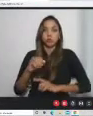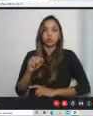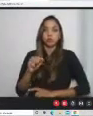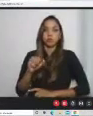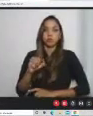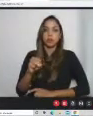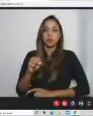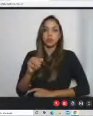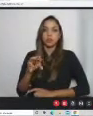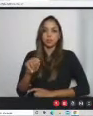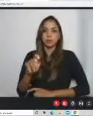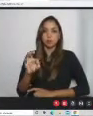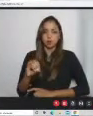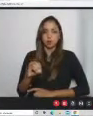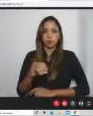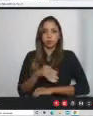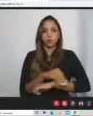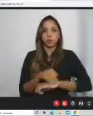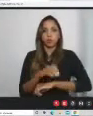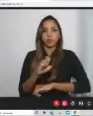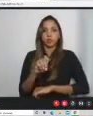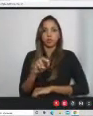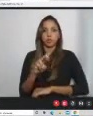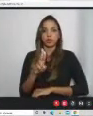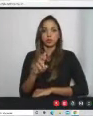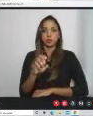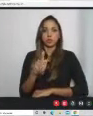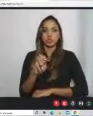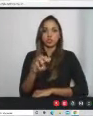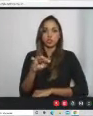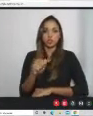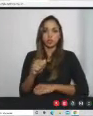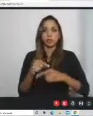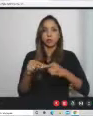Eugênia Palhares de Oliveira, no bairro Vale do Sol.